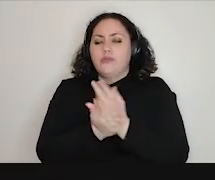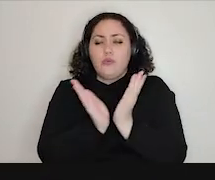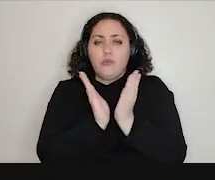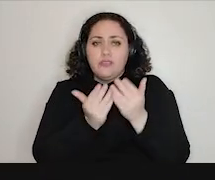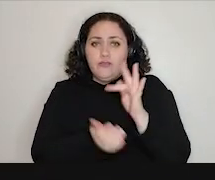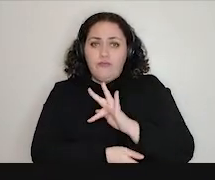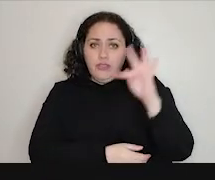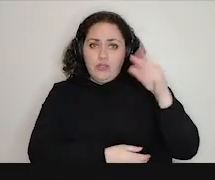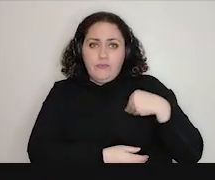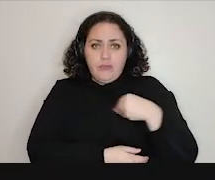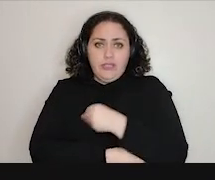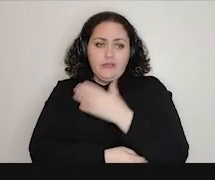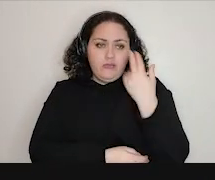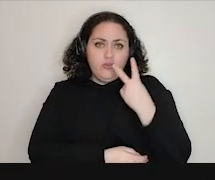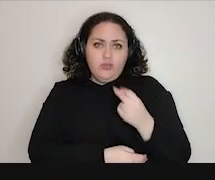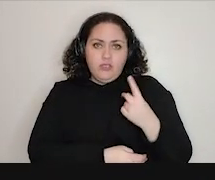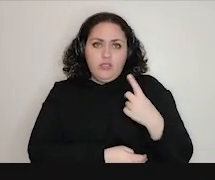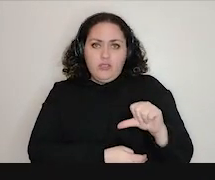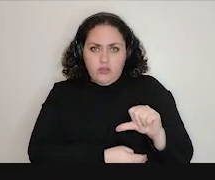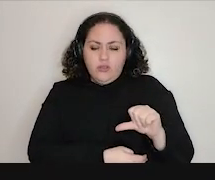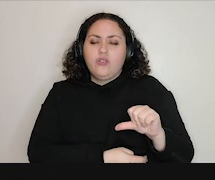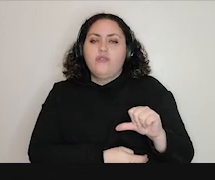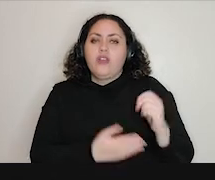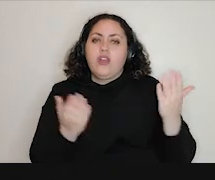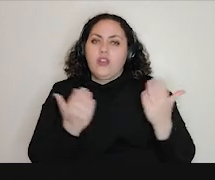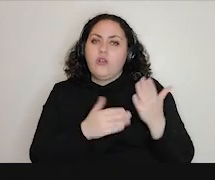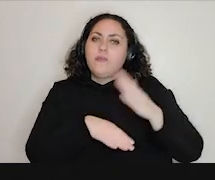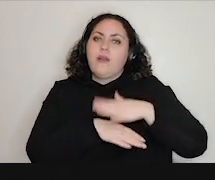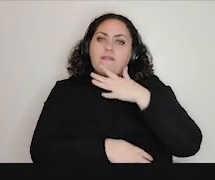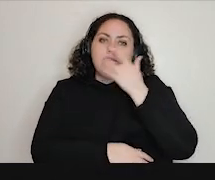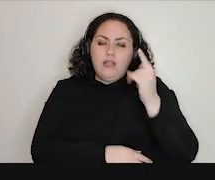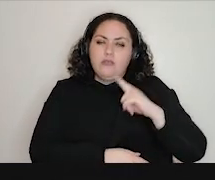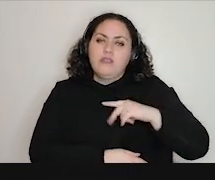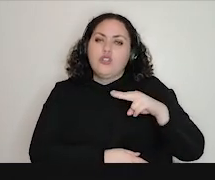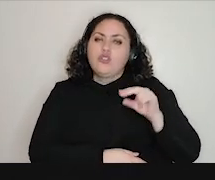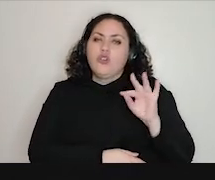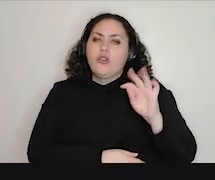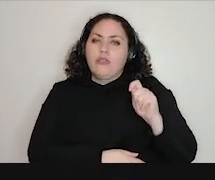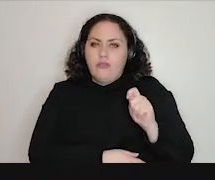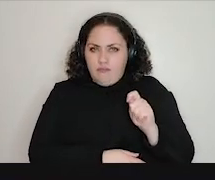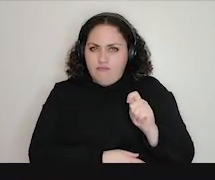Medicina, desde 2019, teve uma nota, uma resolução